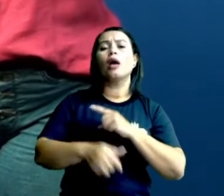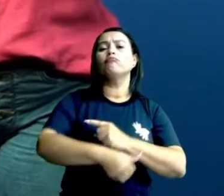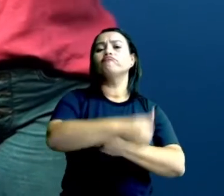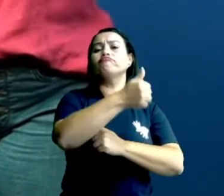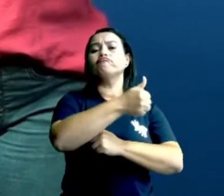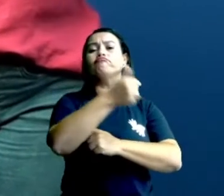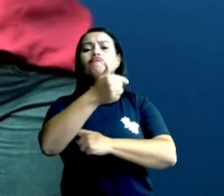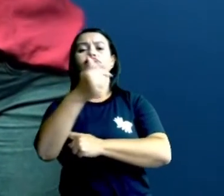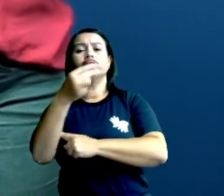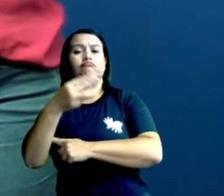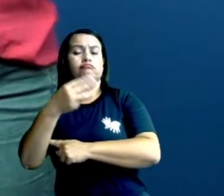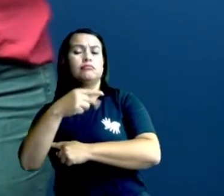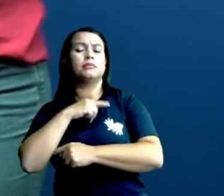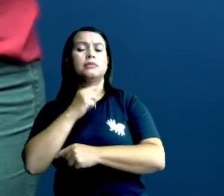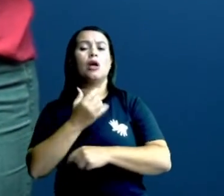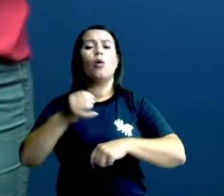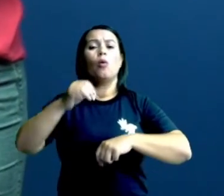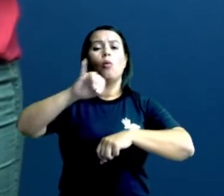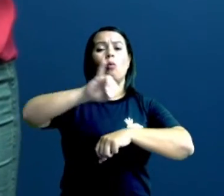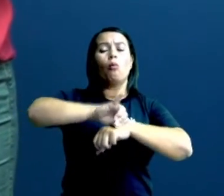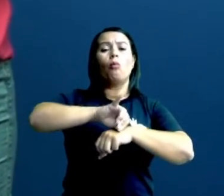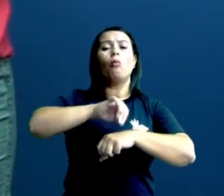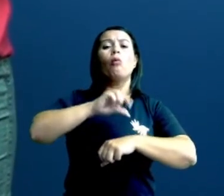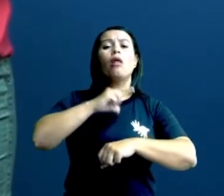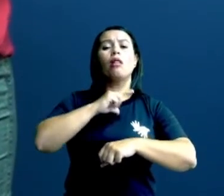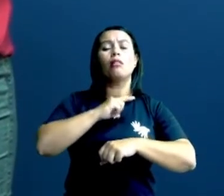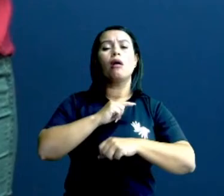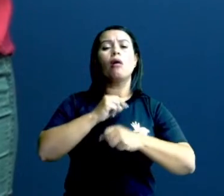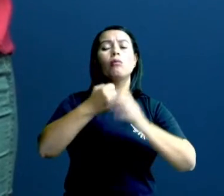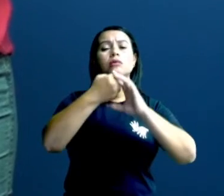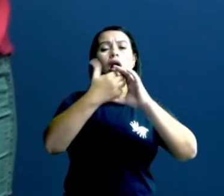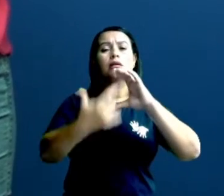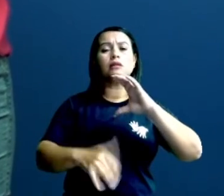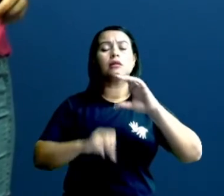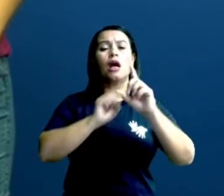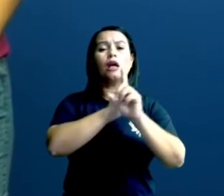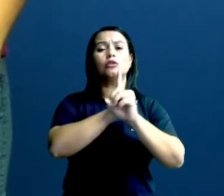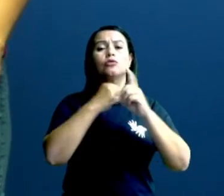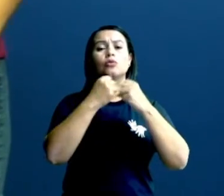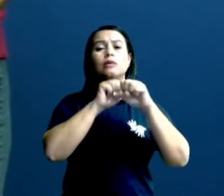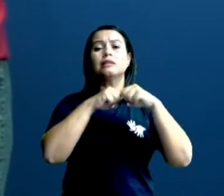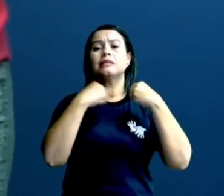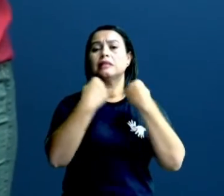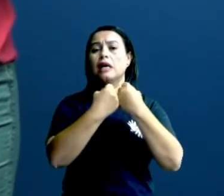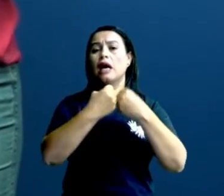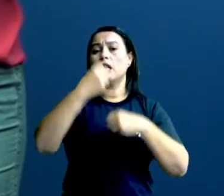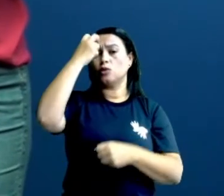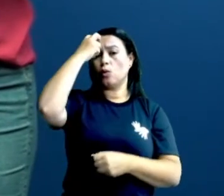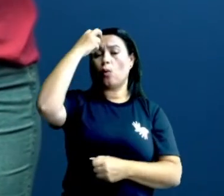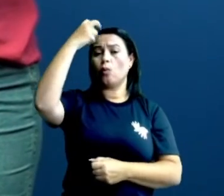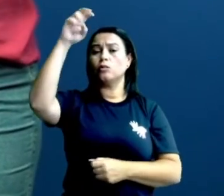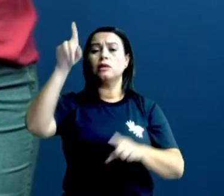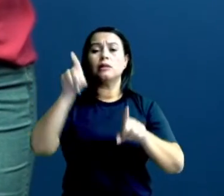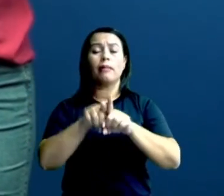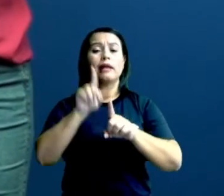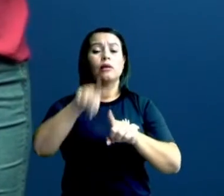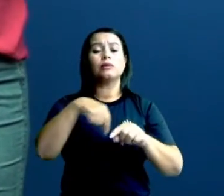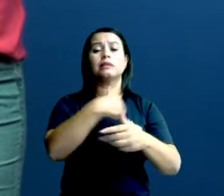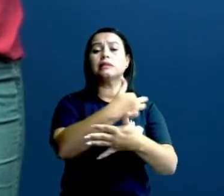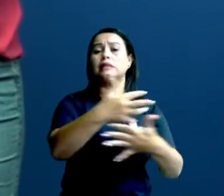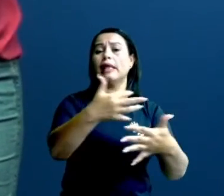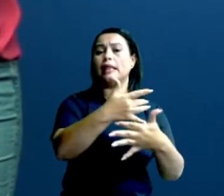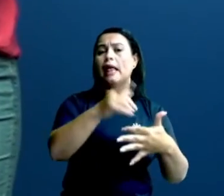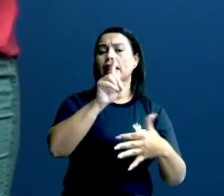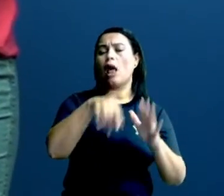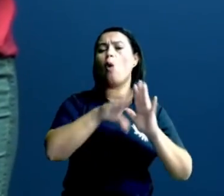numerado, um polo que envolve características sociais, econômicas e culturais em meio ao ambiente. Então, cidade, isso é